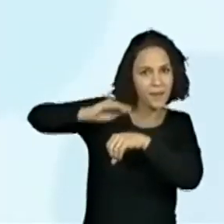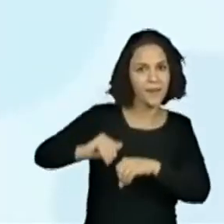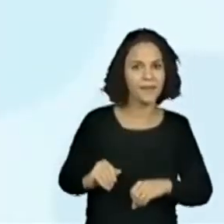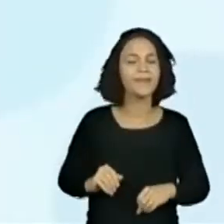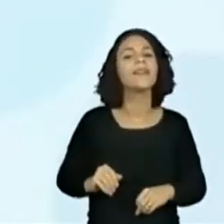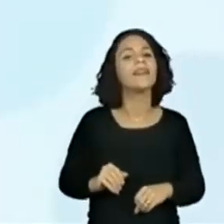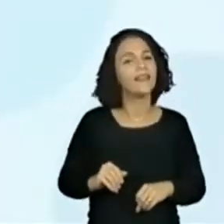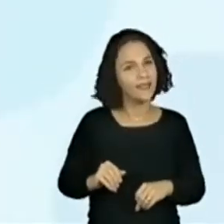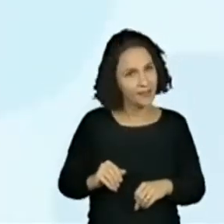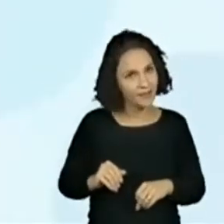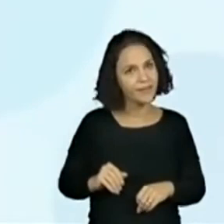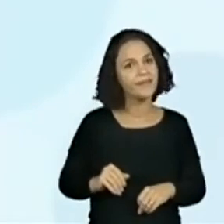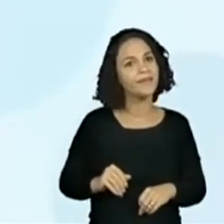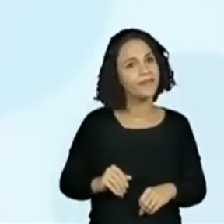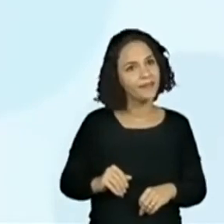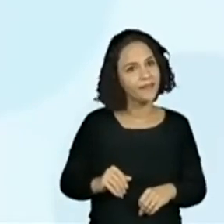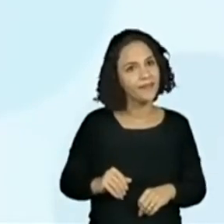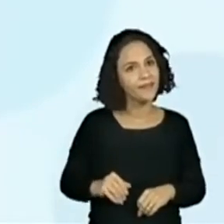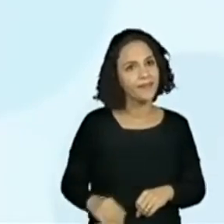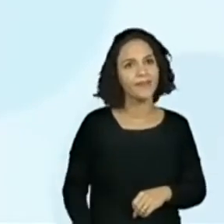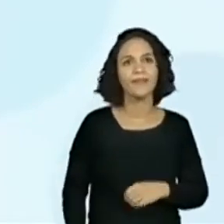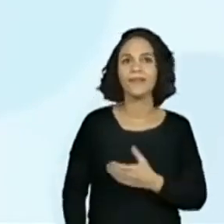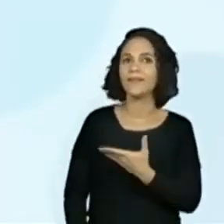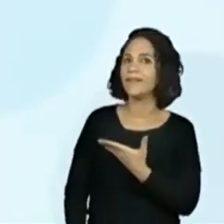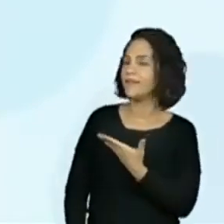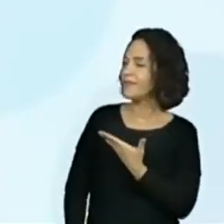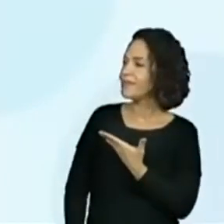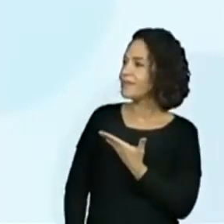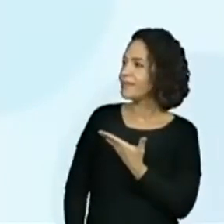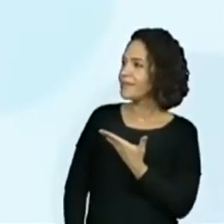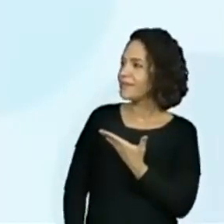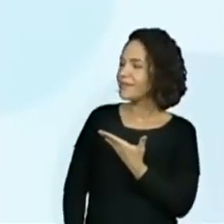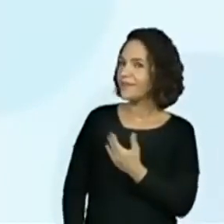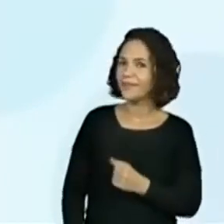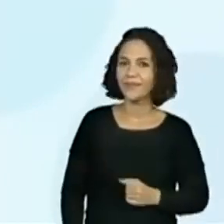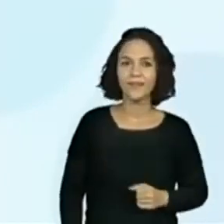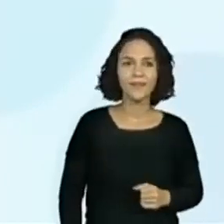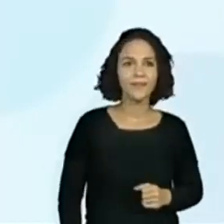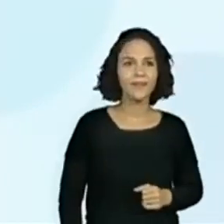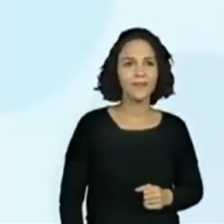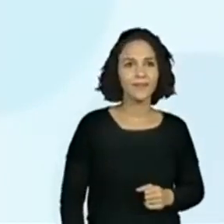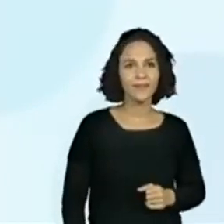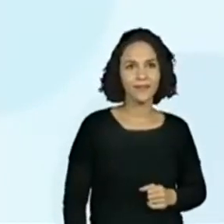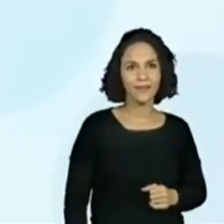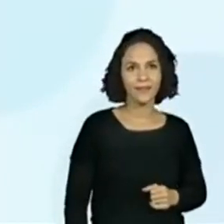Então vou destacar aqui que é lambedor.